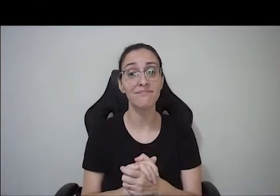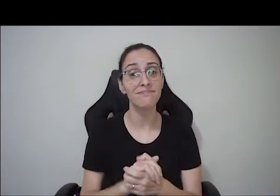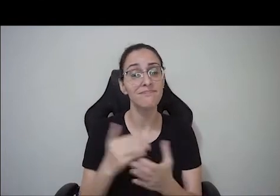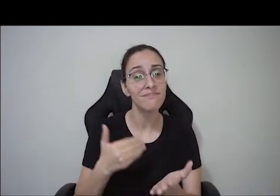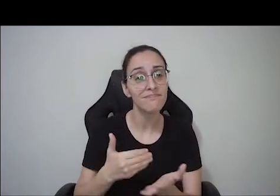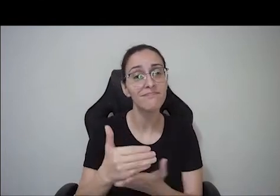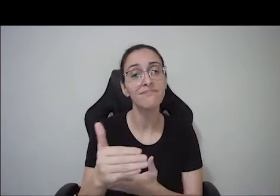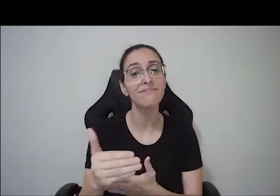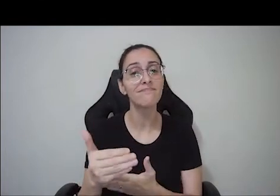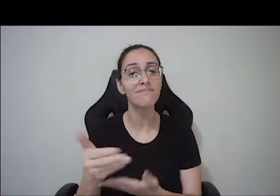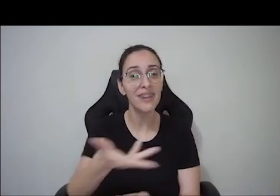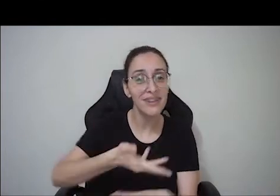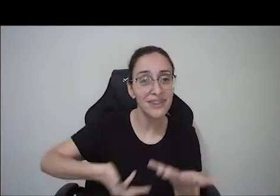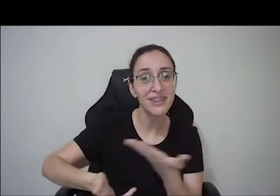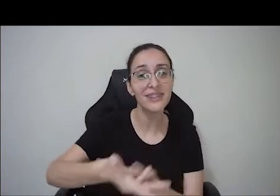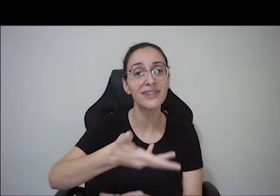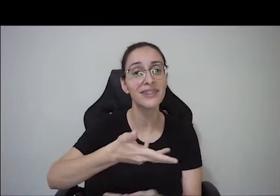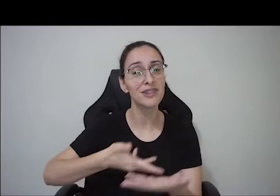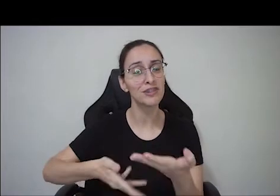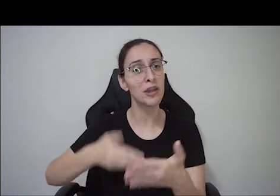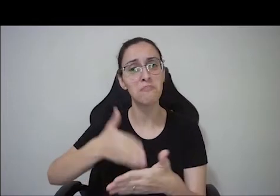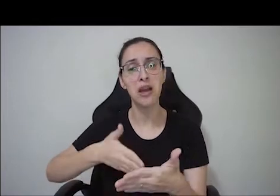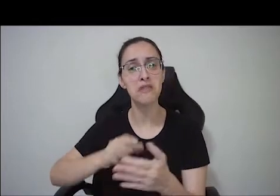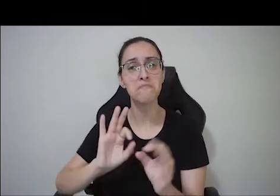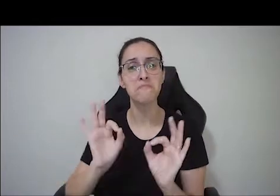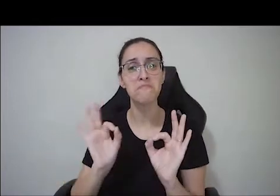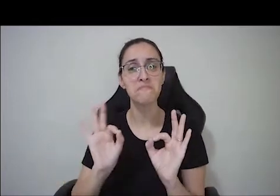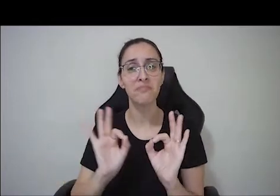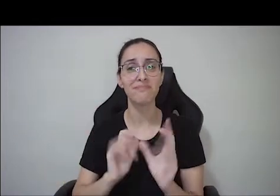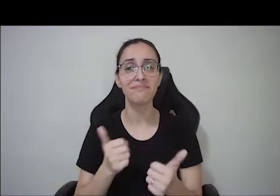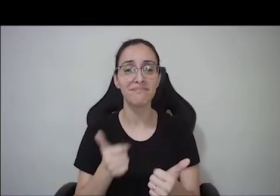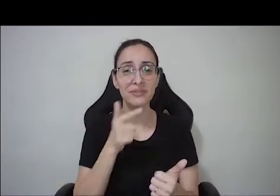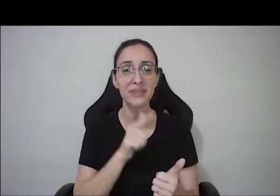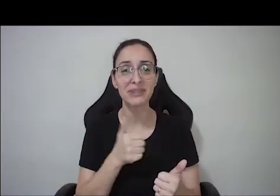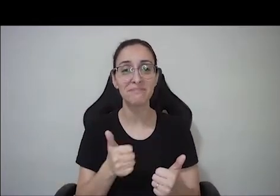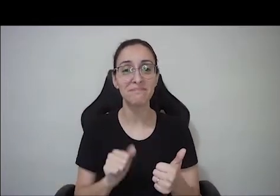conseguem partilhar das redes sem barreira nenhuma, sem impedimento nenhum.